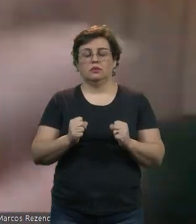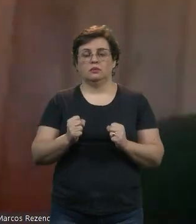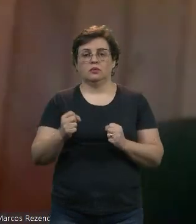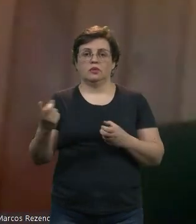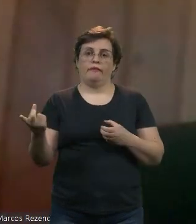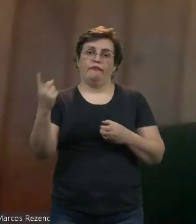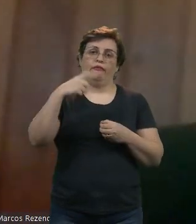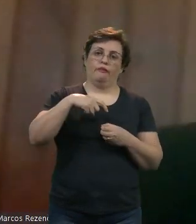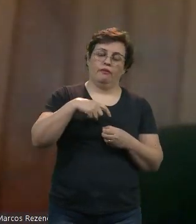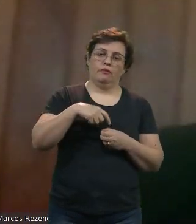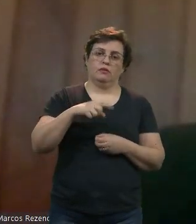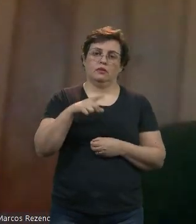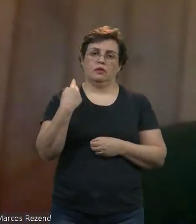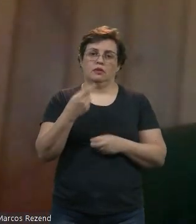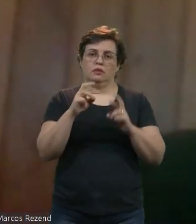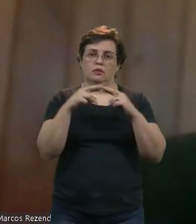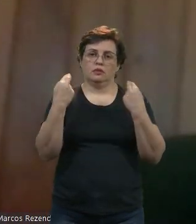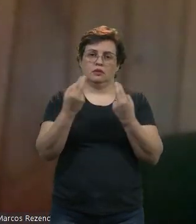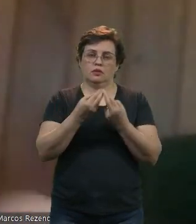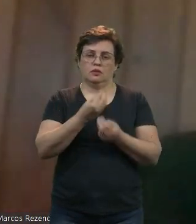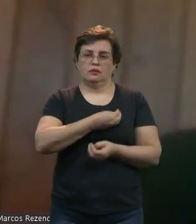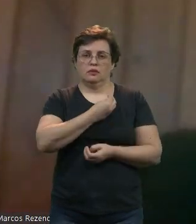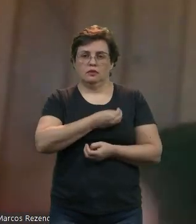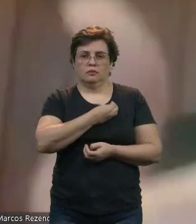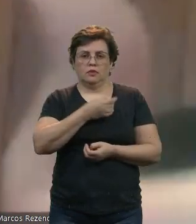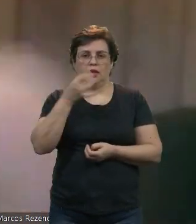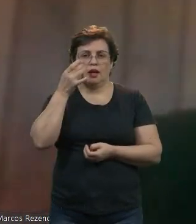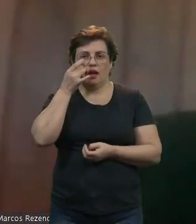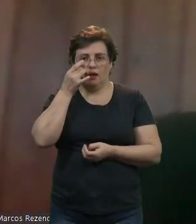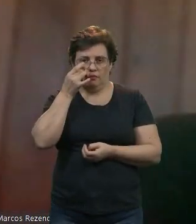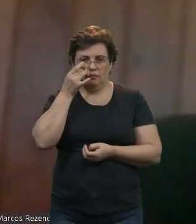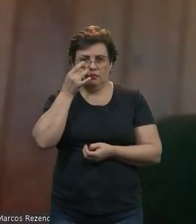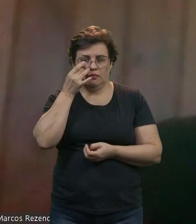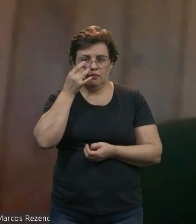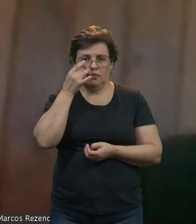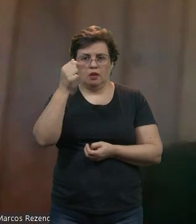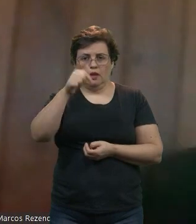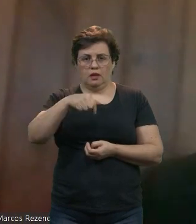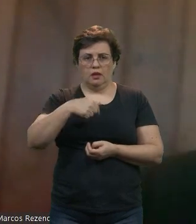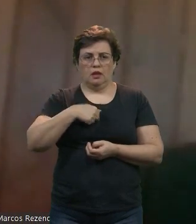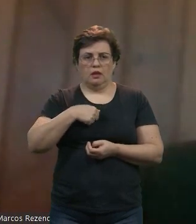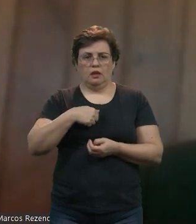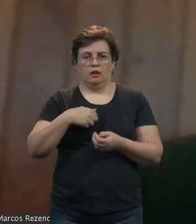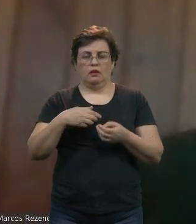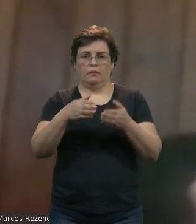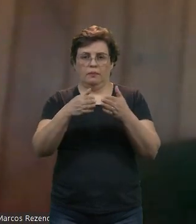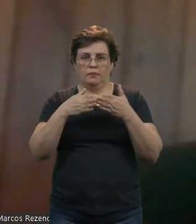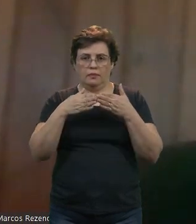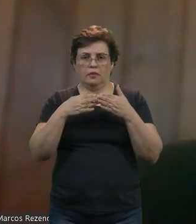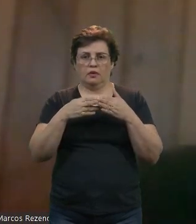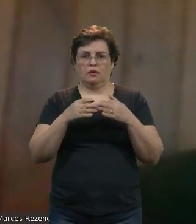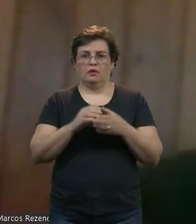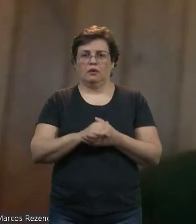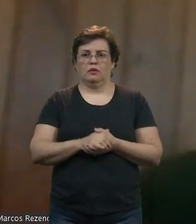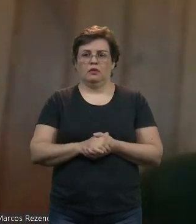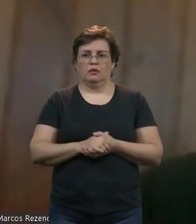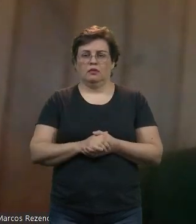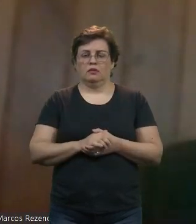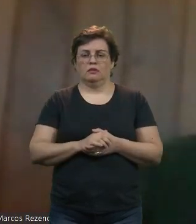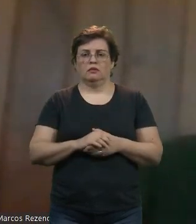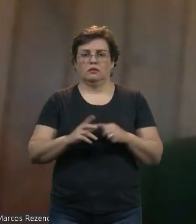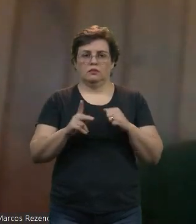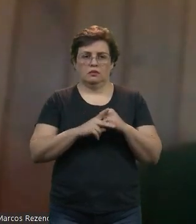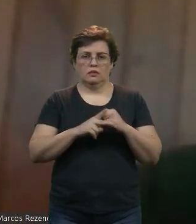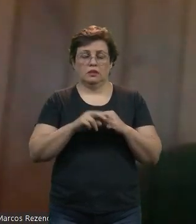possamos retornar na nossa sessão presencial, e aqui eu faço um requerimento verbal, se aprovado pelos senhores